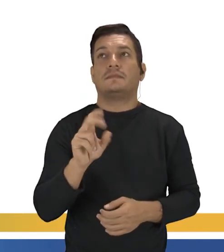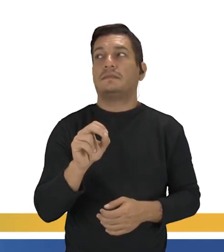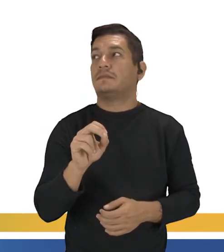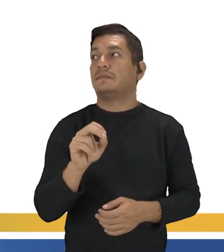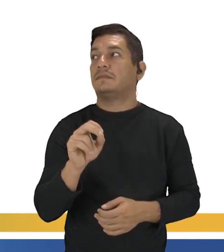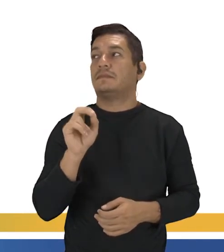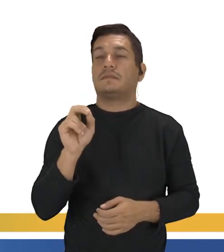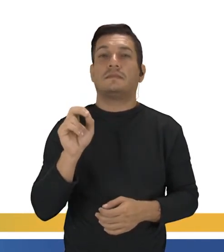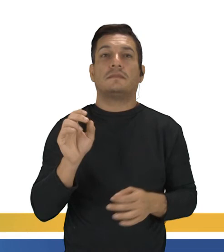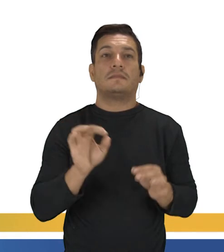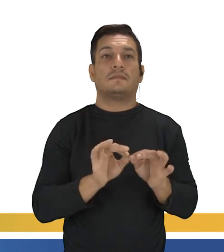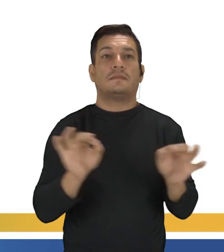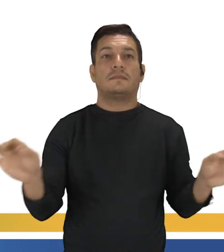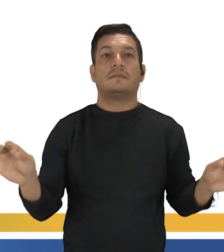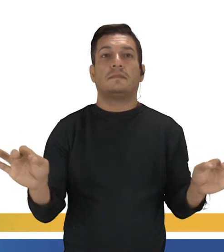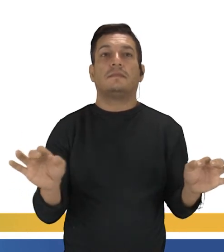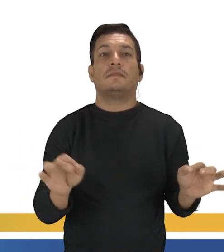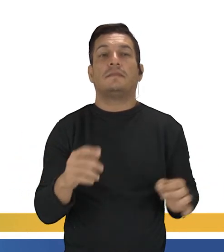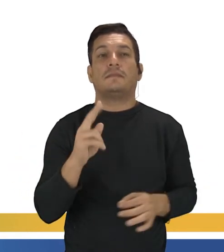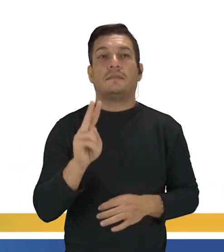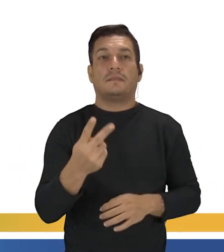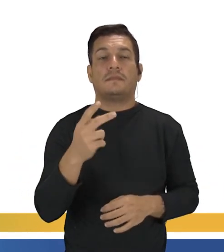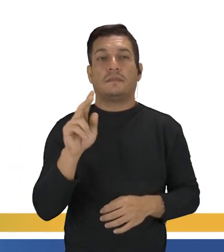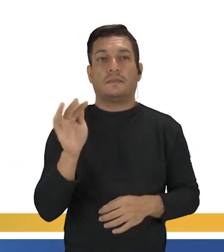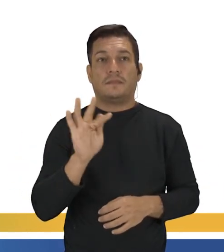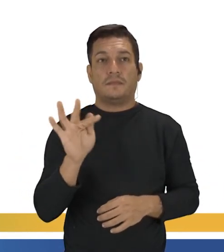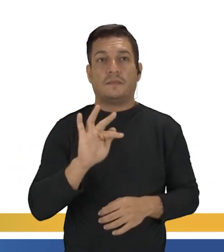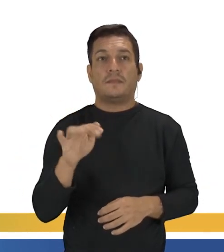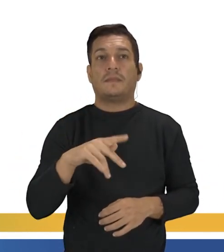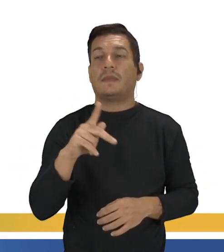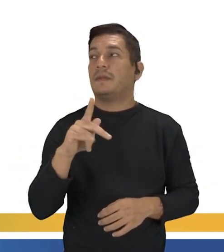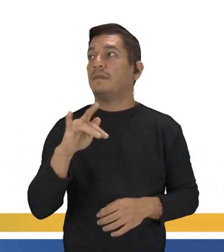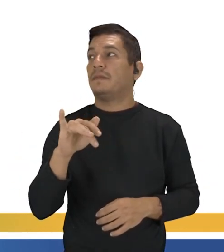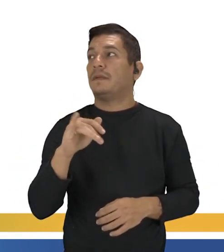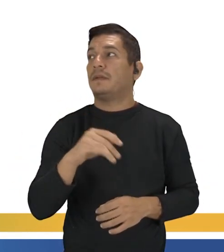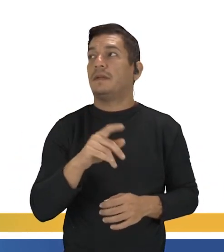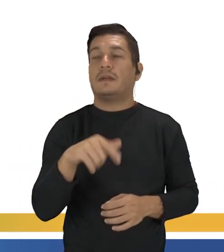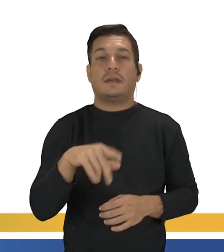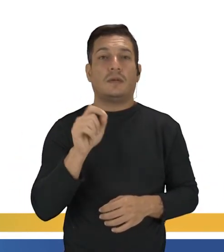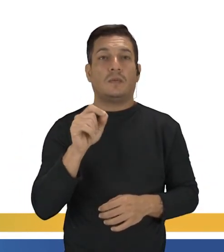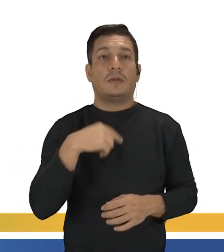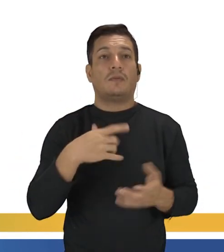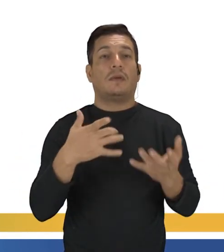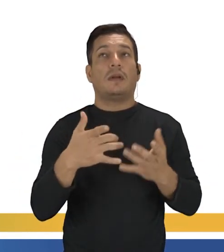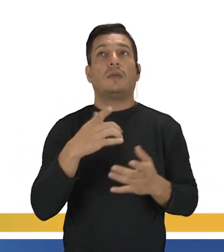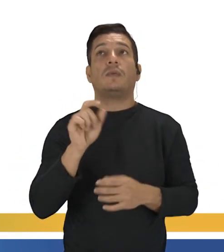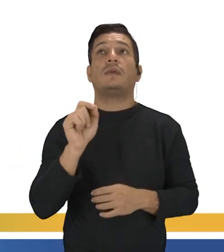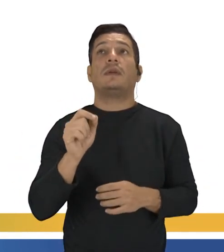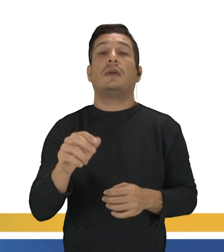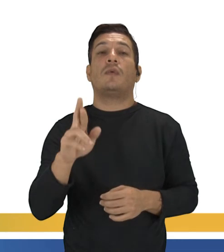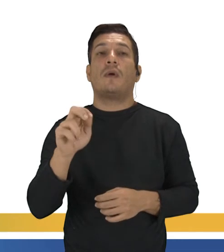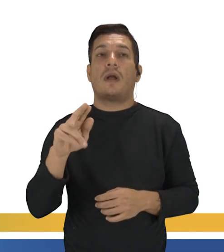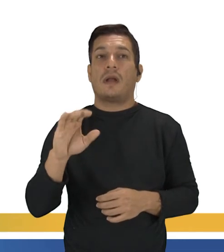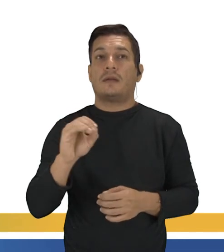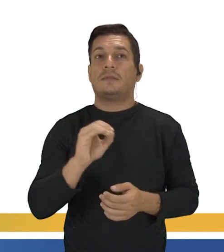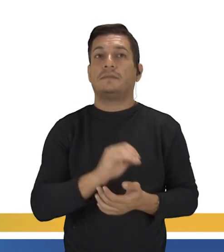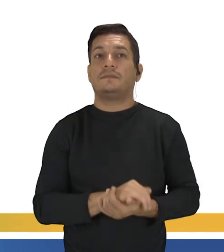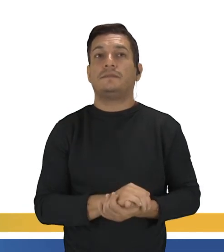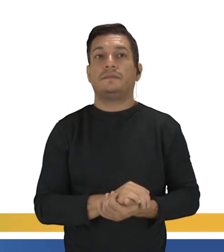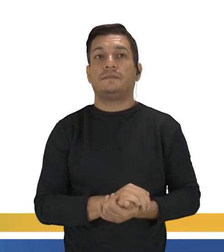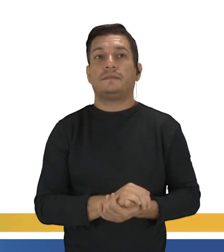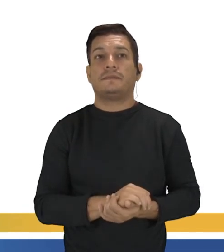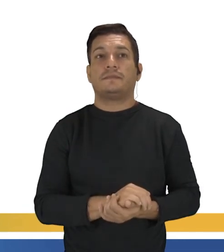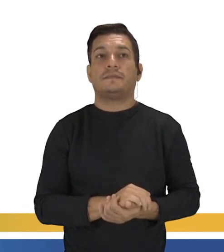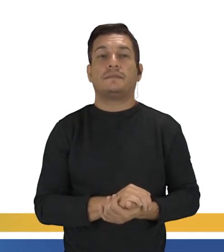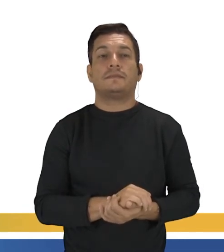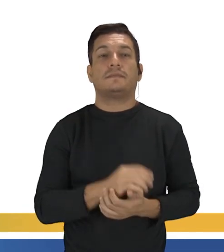250 é o comprimento. 2 é da fórmula, o π é 3,14. Eu quero justamente o quê? O raio. Multiplicou